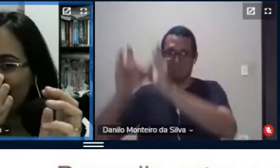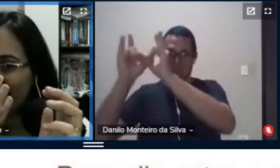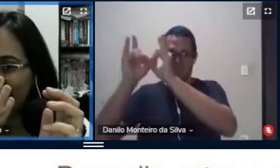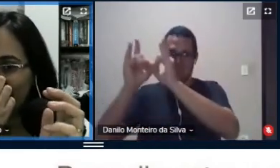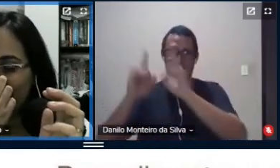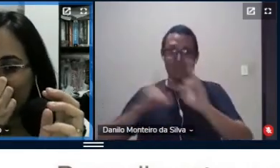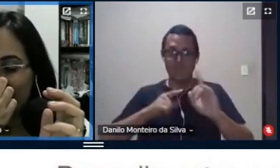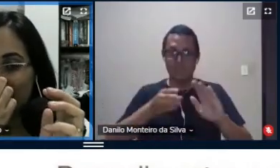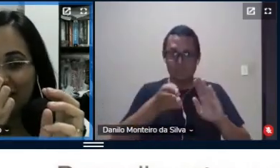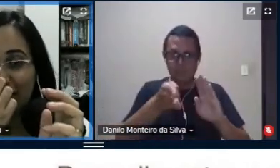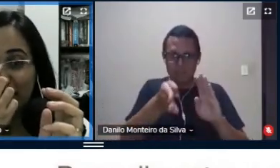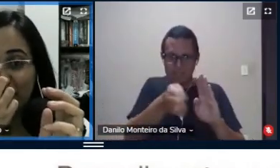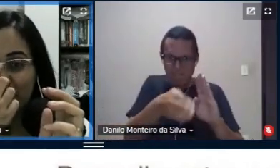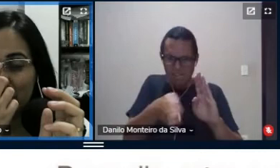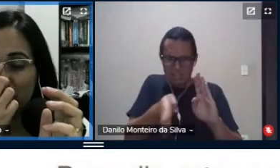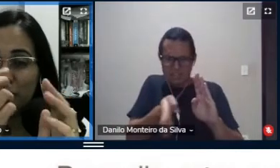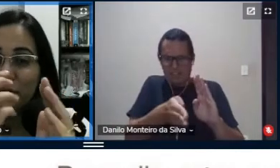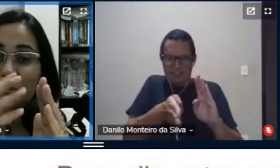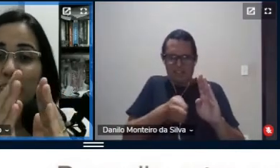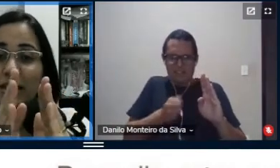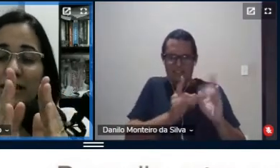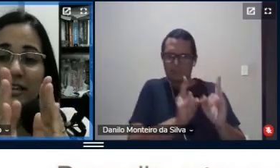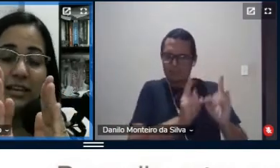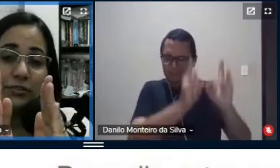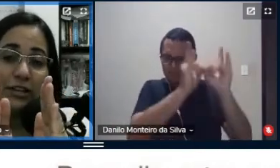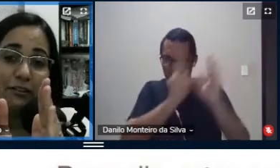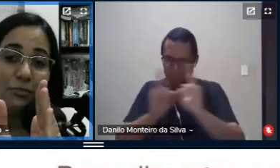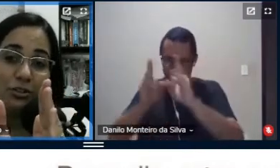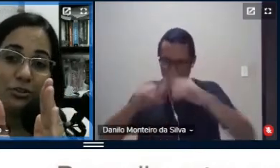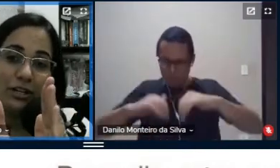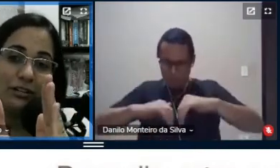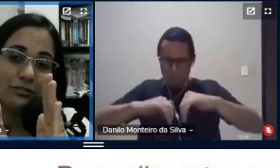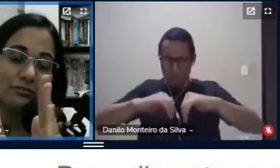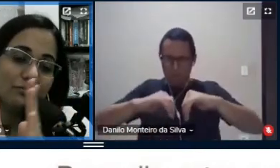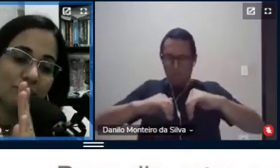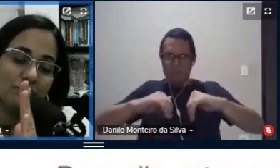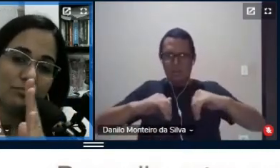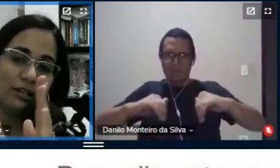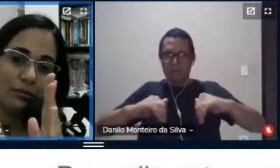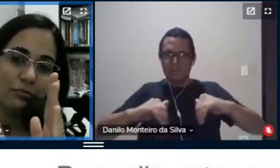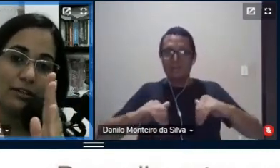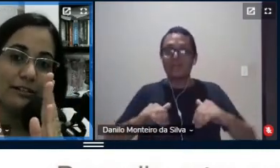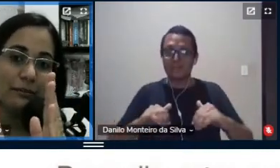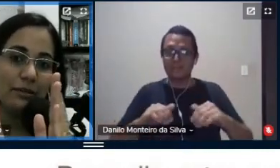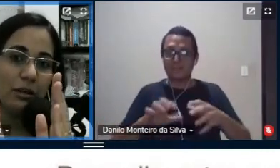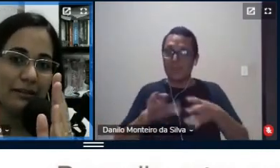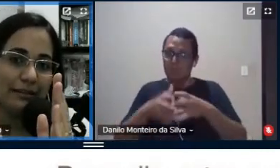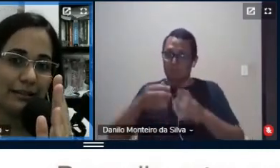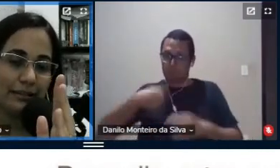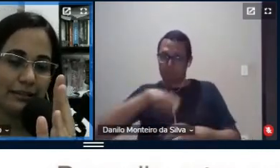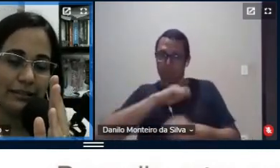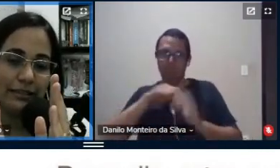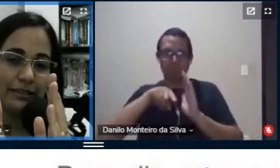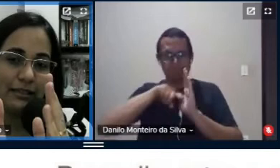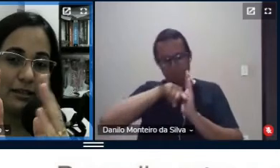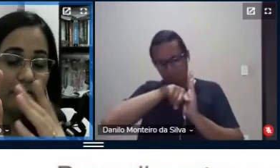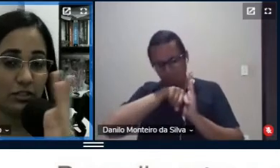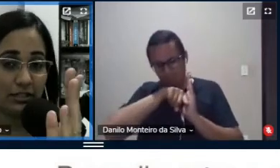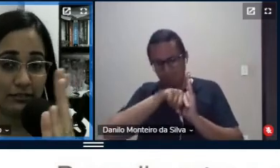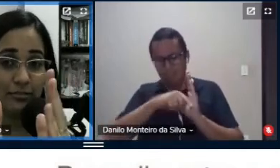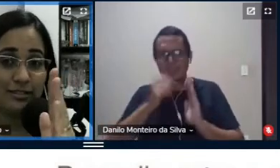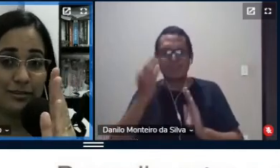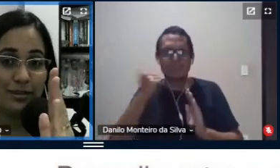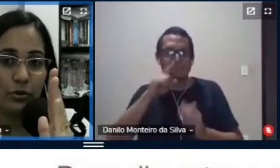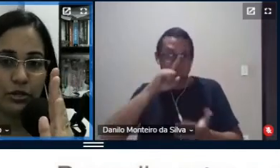eu até a colega do instituto que ela comentava, gente, é um absurdo. E eles ficavam monitorando, né? Porque eles sabiam que é uma trinca, que é